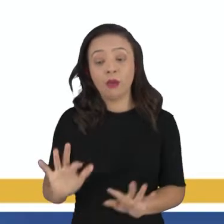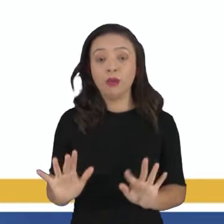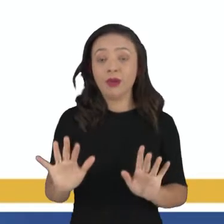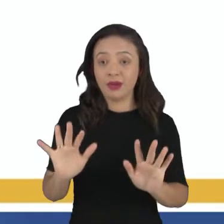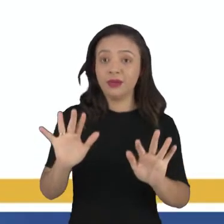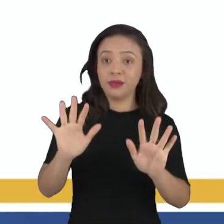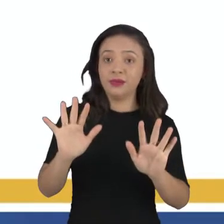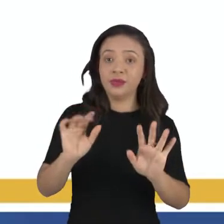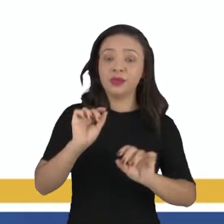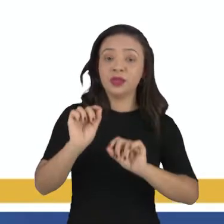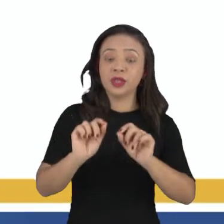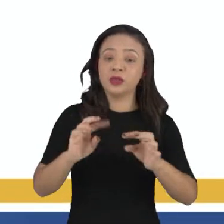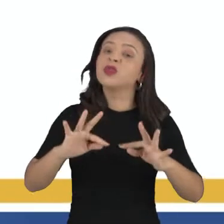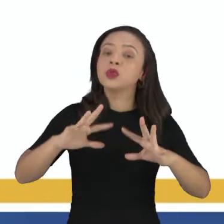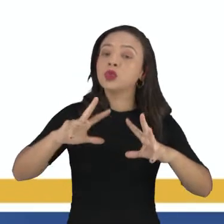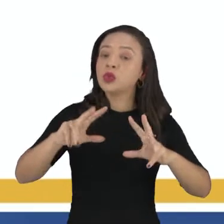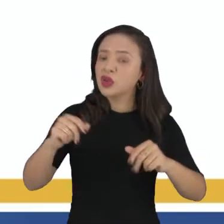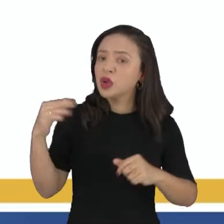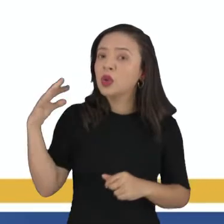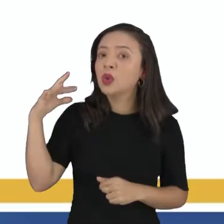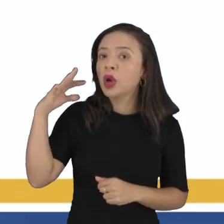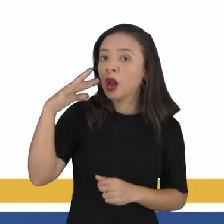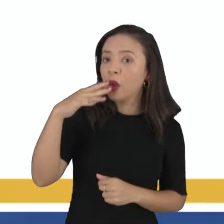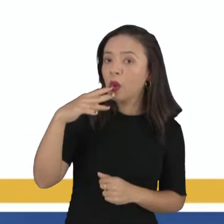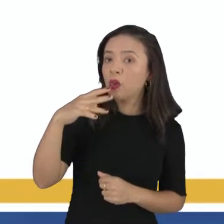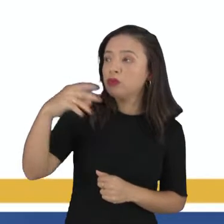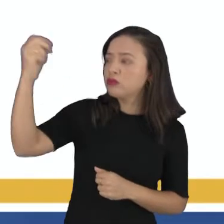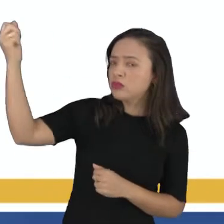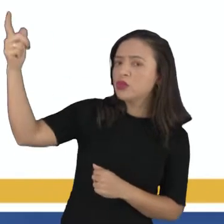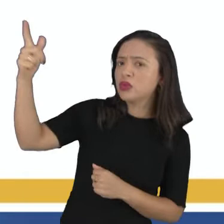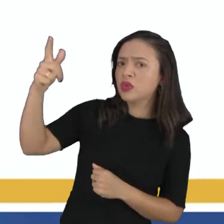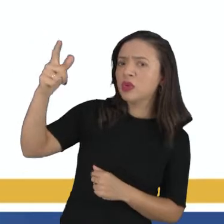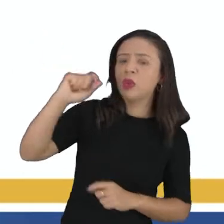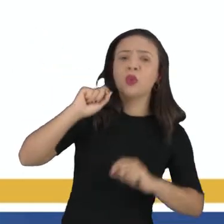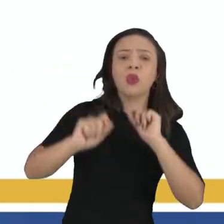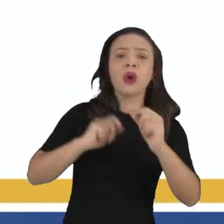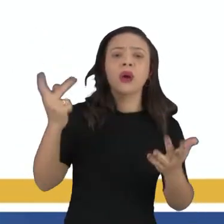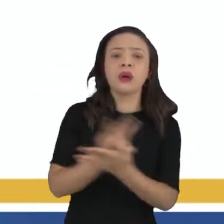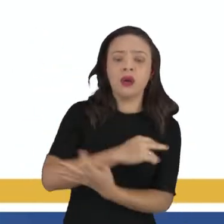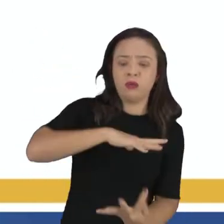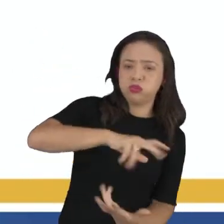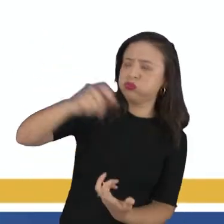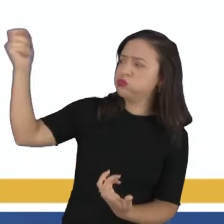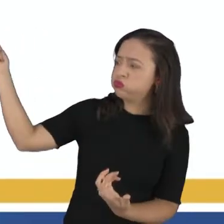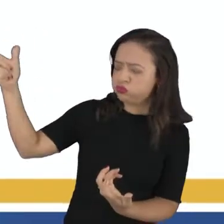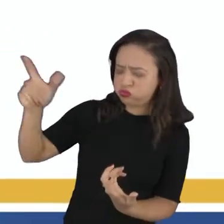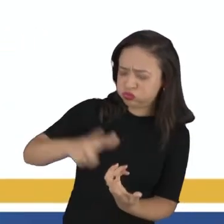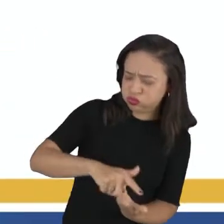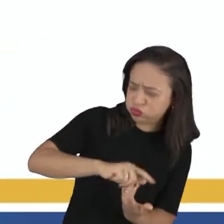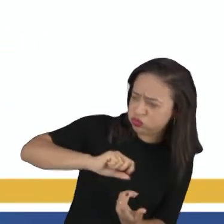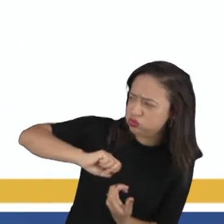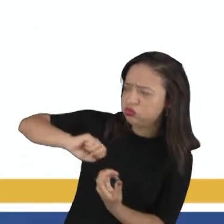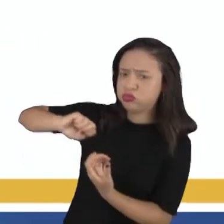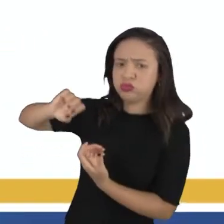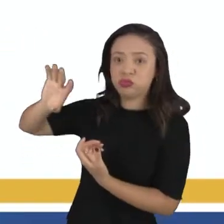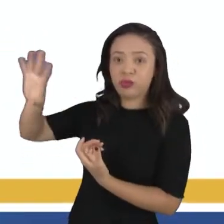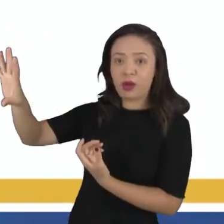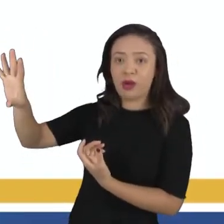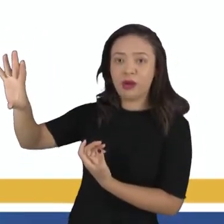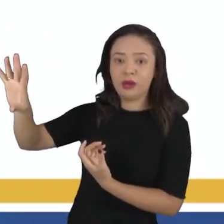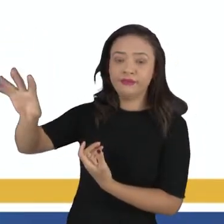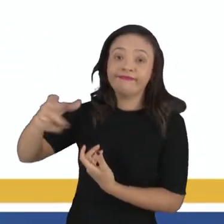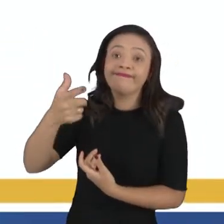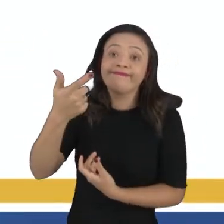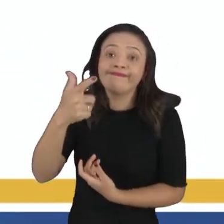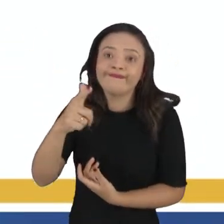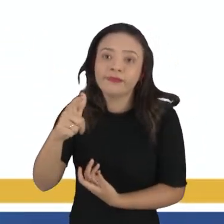efeito estufa, todo o calor, né, que viesse do Sol seria rebatido e iria embora. A Terra ficaria sem esse calor,